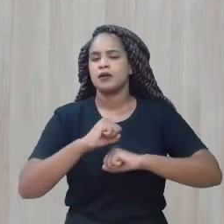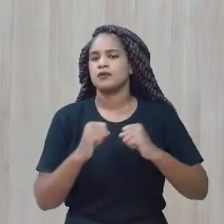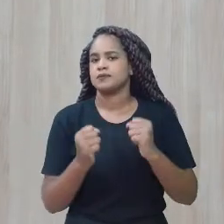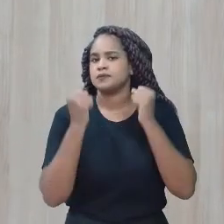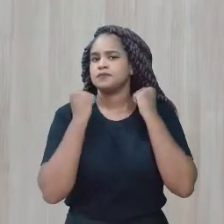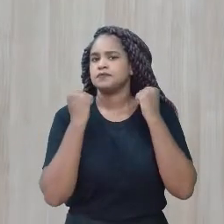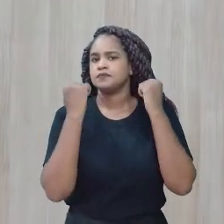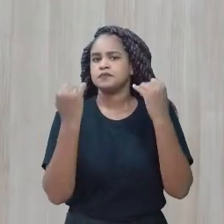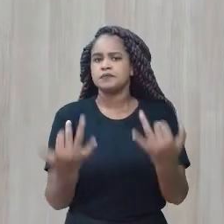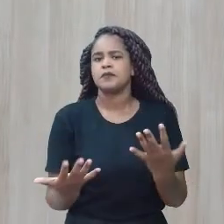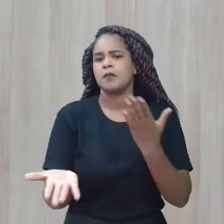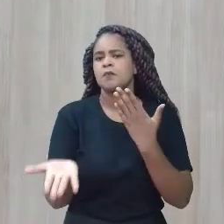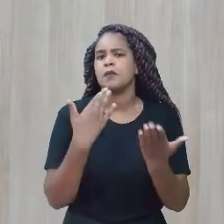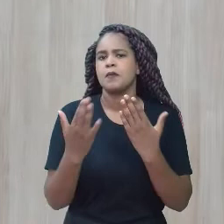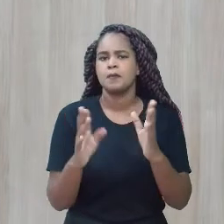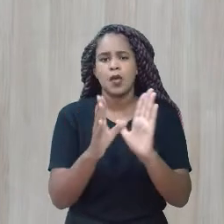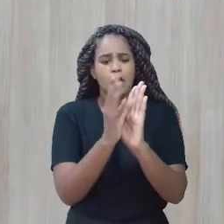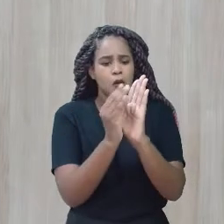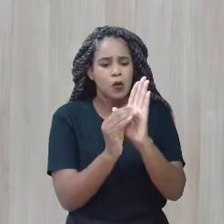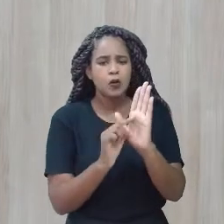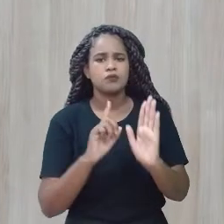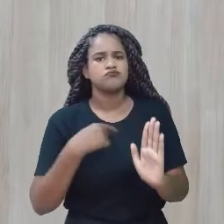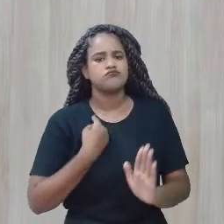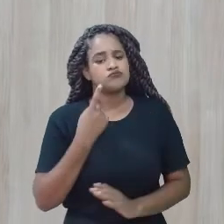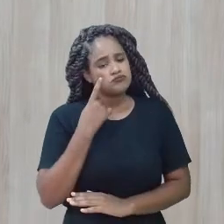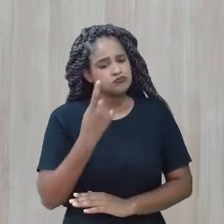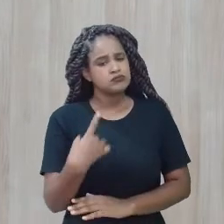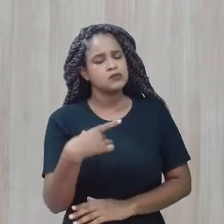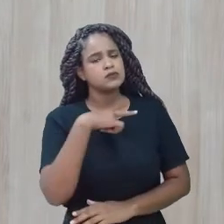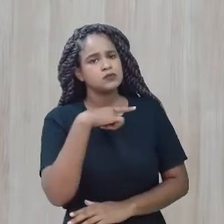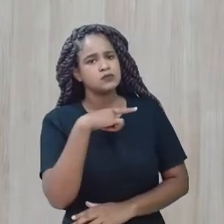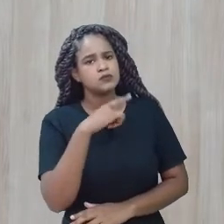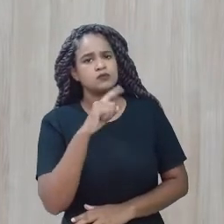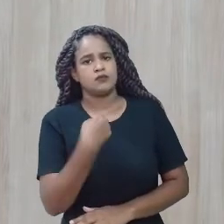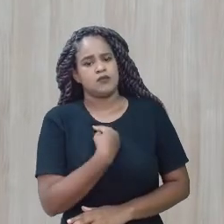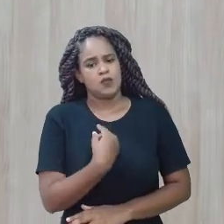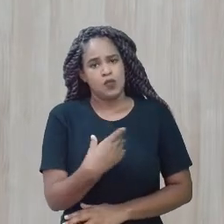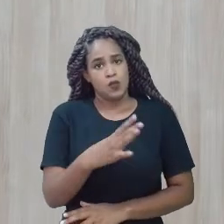sobre conteúdos que nos interessam, que